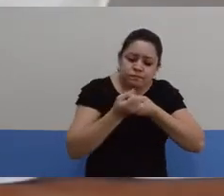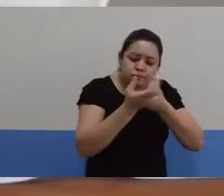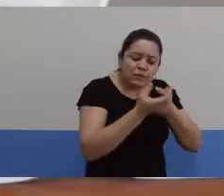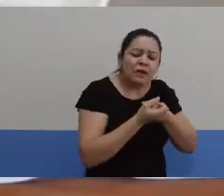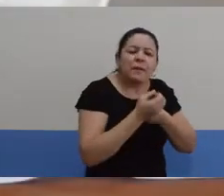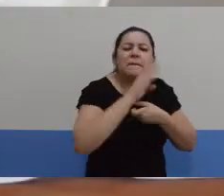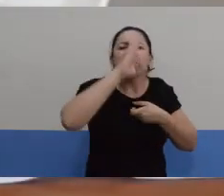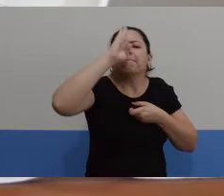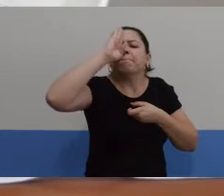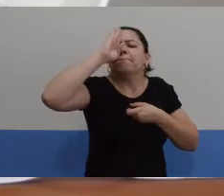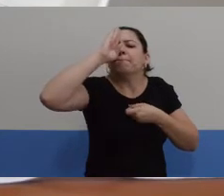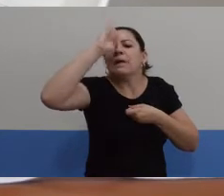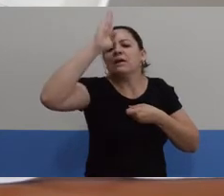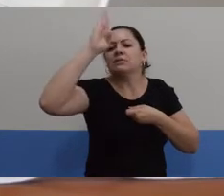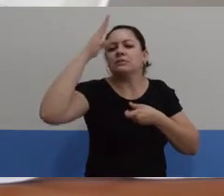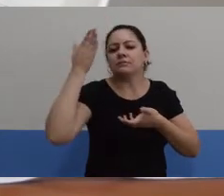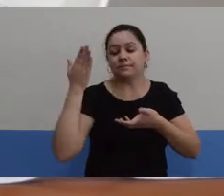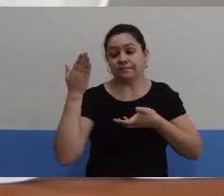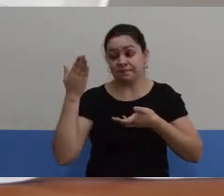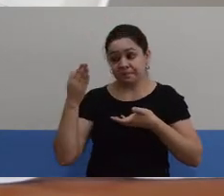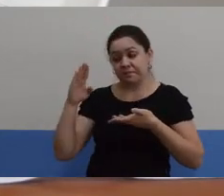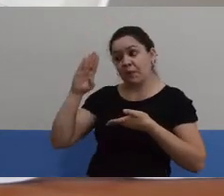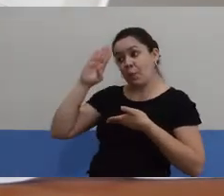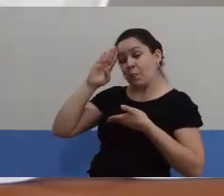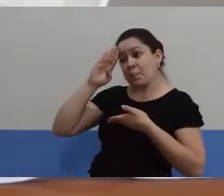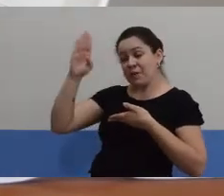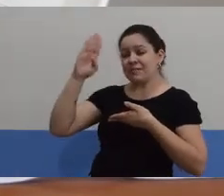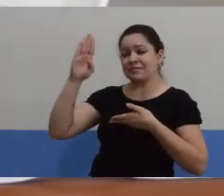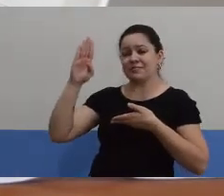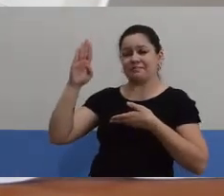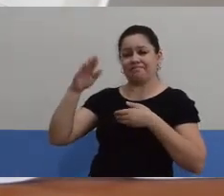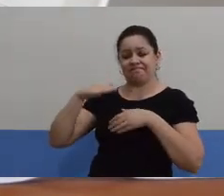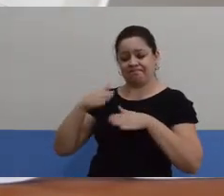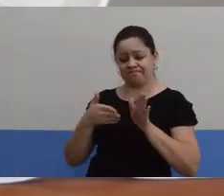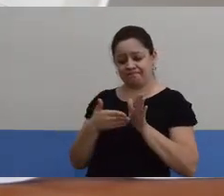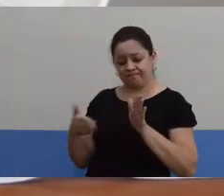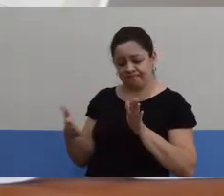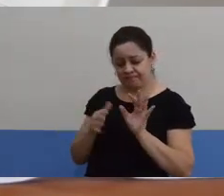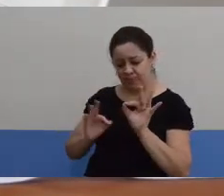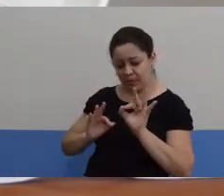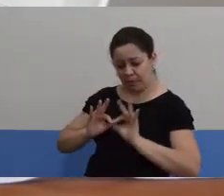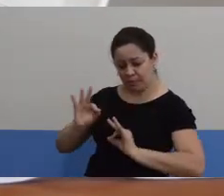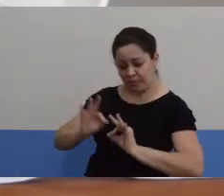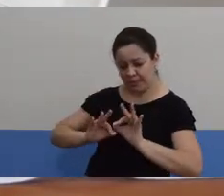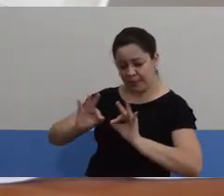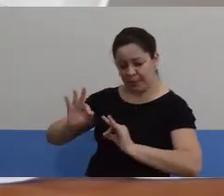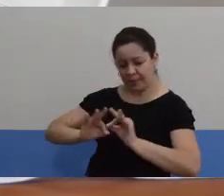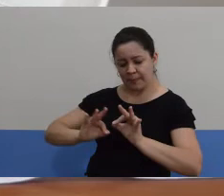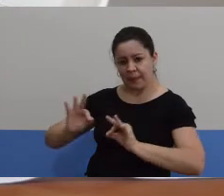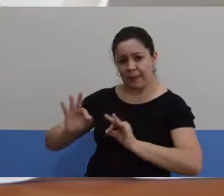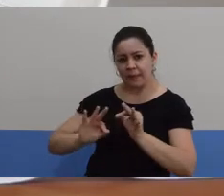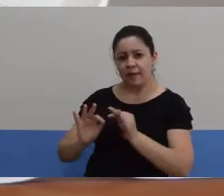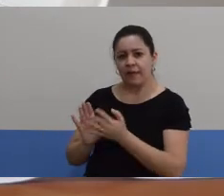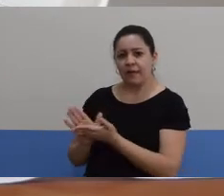O essencial nessa fase de preparação, que é a